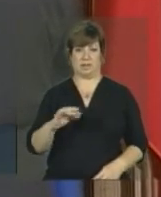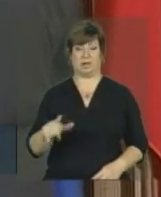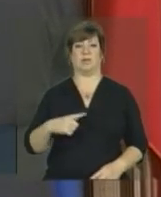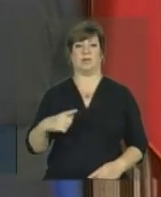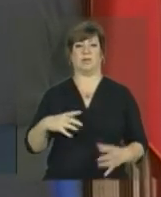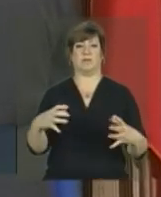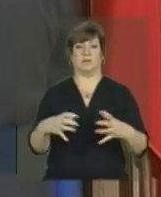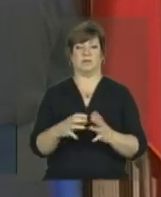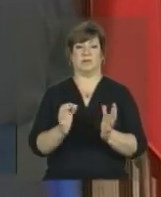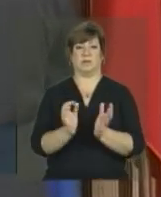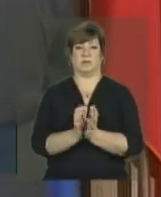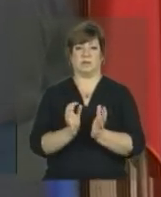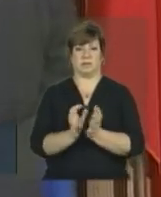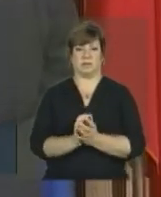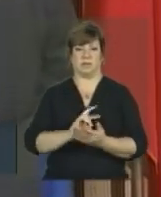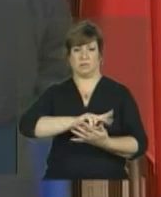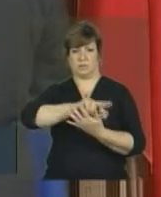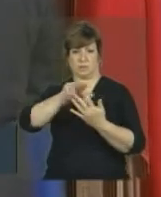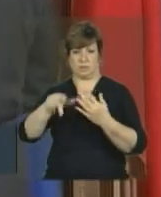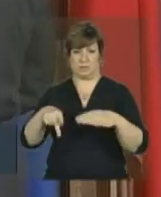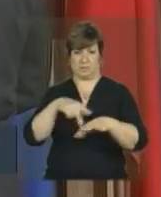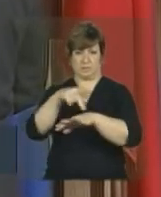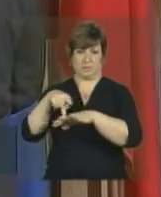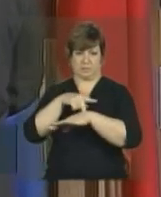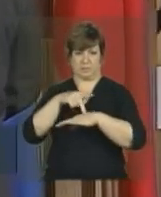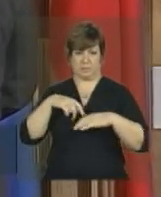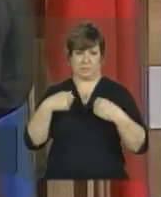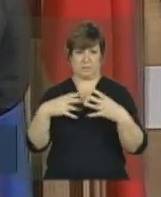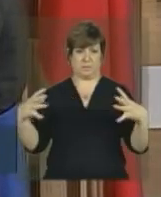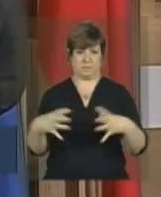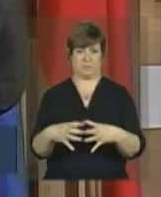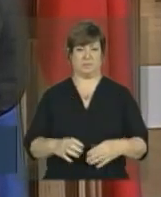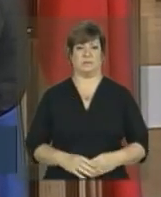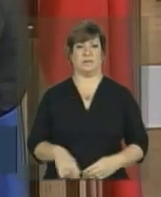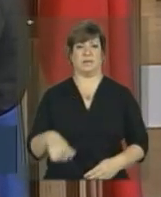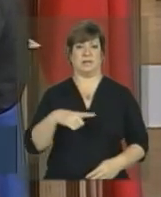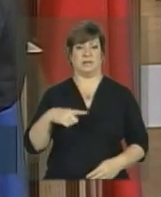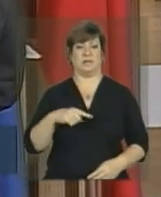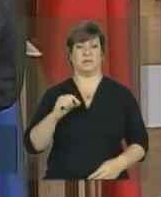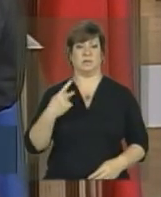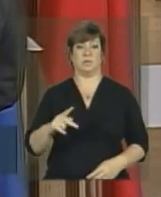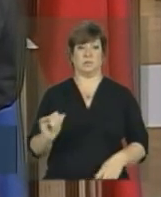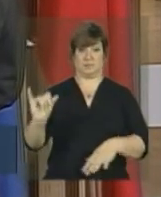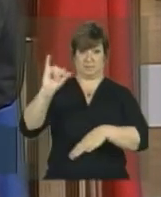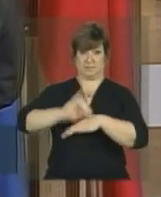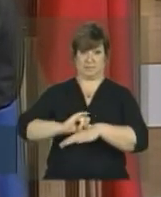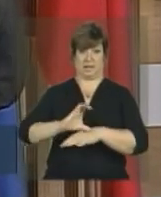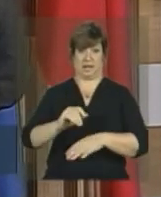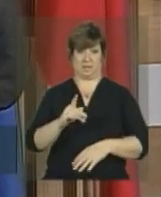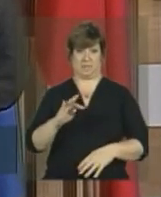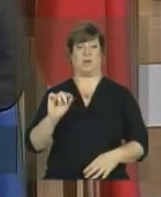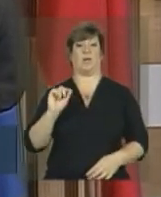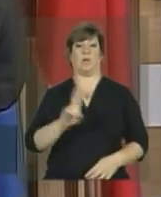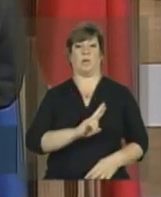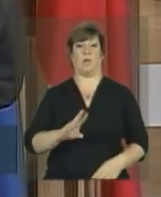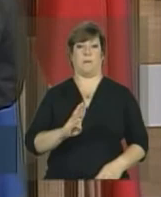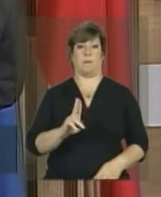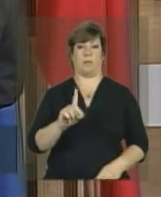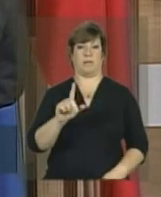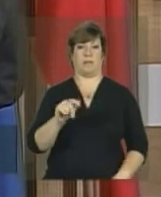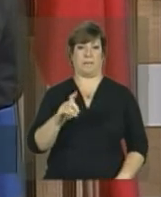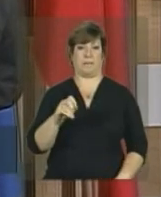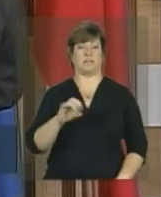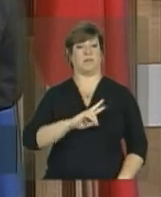Eslováquia, Romênia, Ucrânia, Sérvia, Croácia e Eslovênia. Sua capital é a cidade de Budapeste. A sua